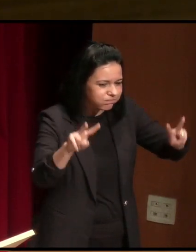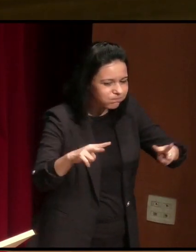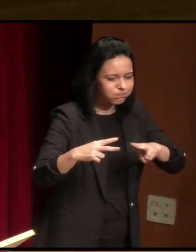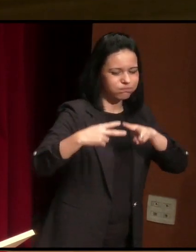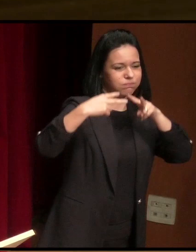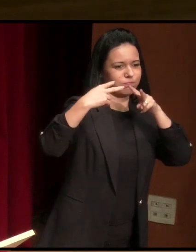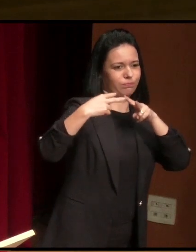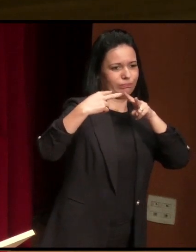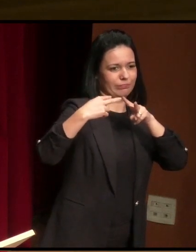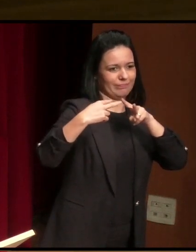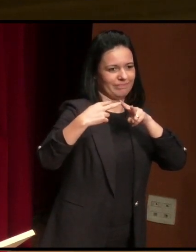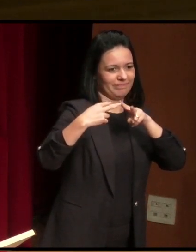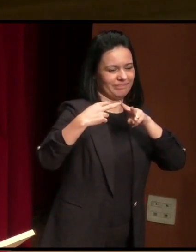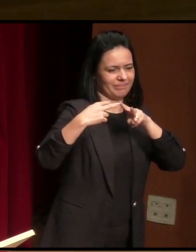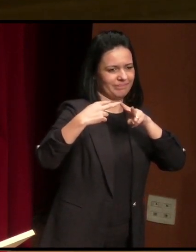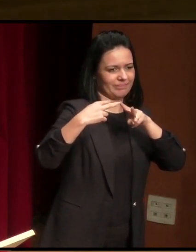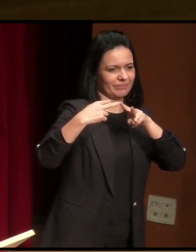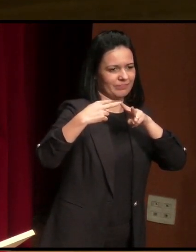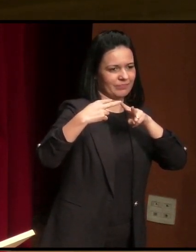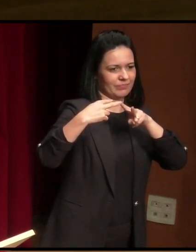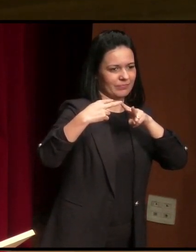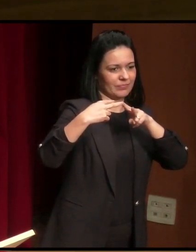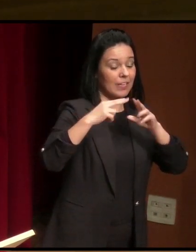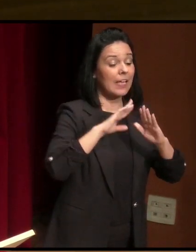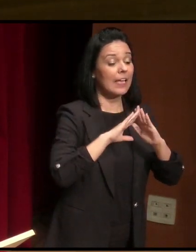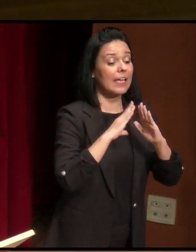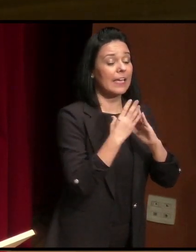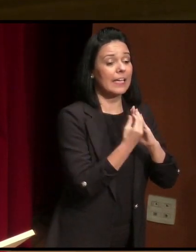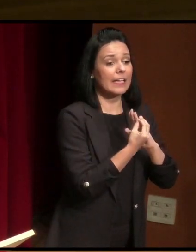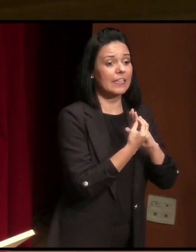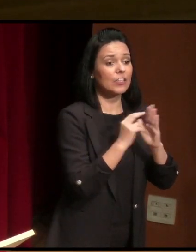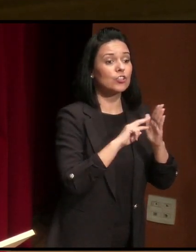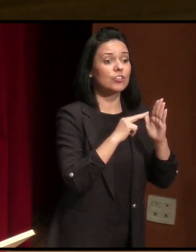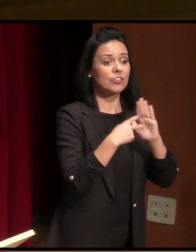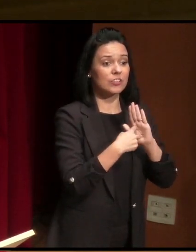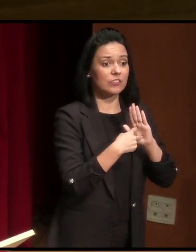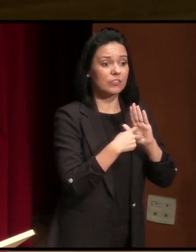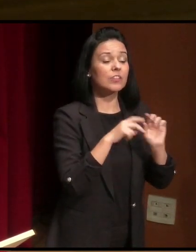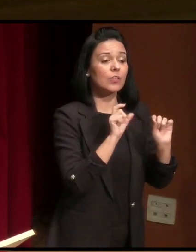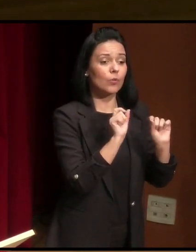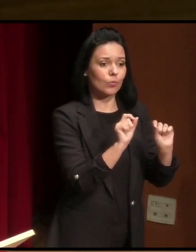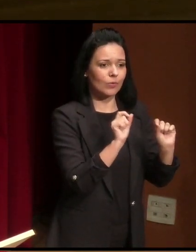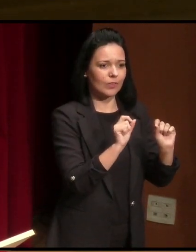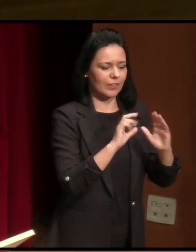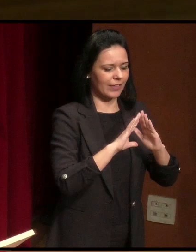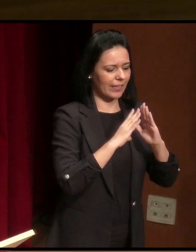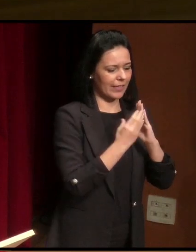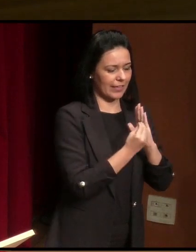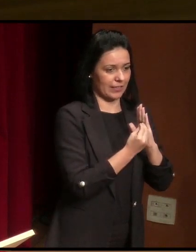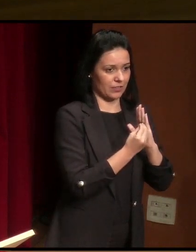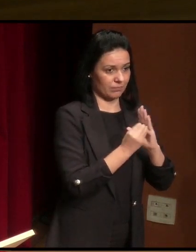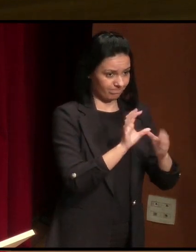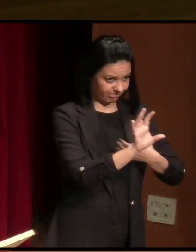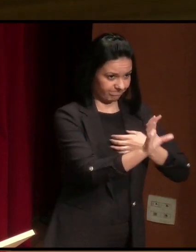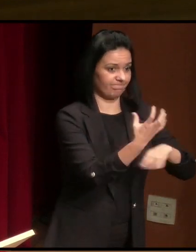a mão na massa é a igreja se colocar no lugar da pessoa com deficiência. Foi muito legal eu chegar aqui e saber